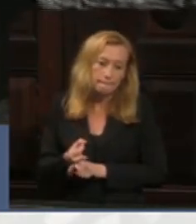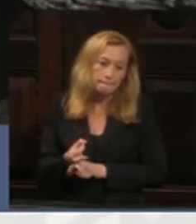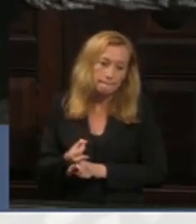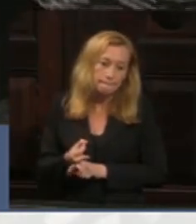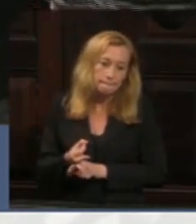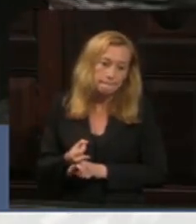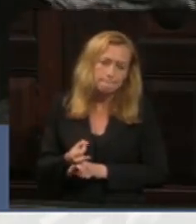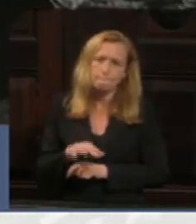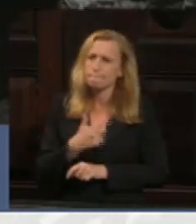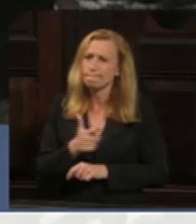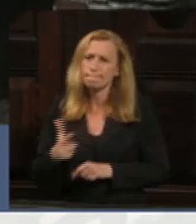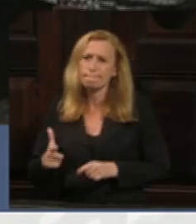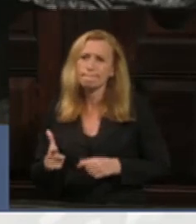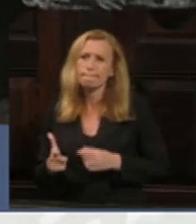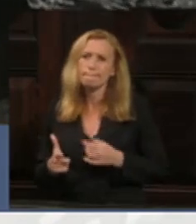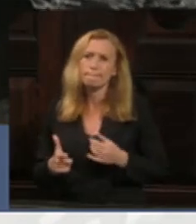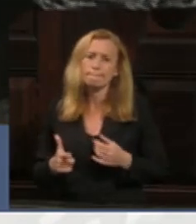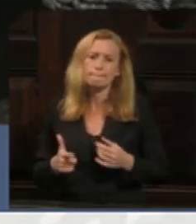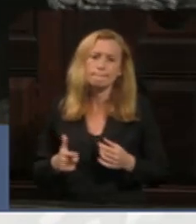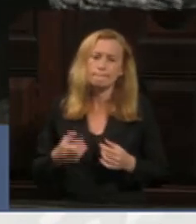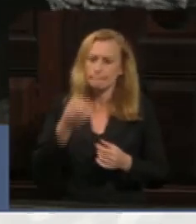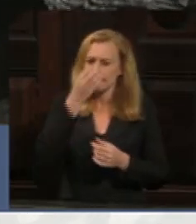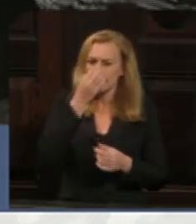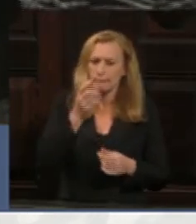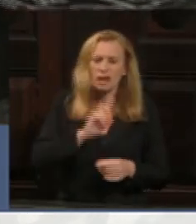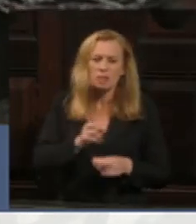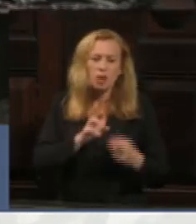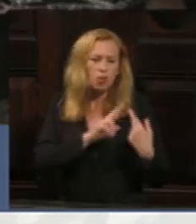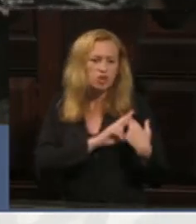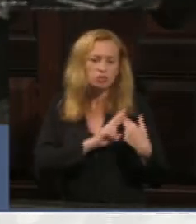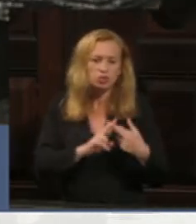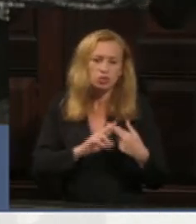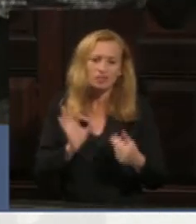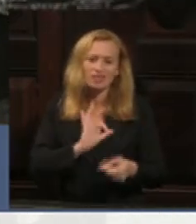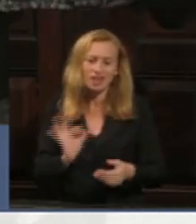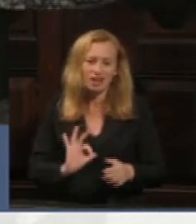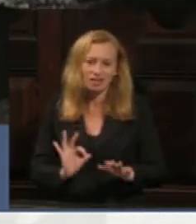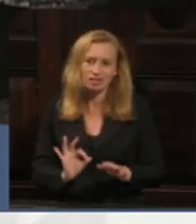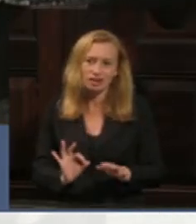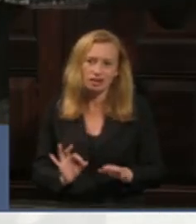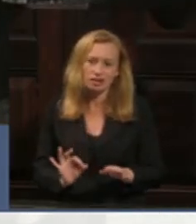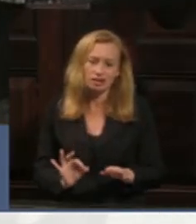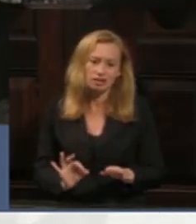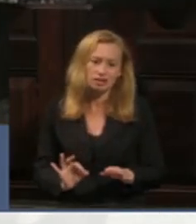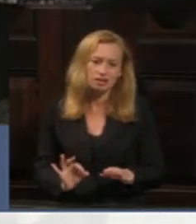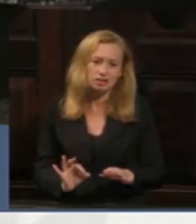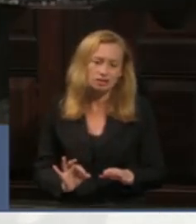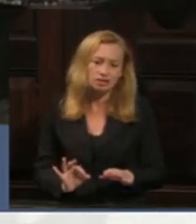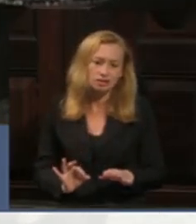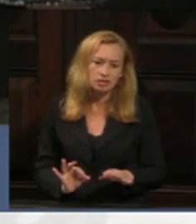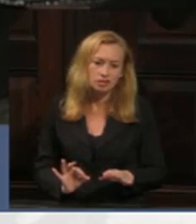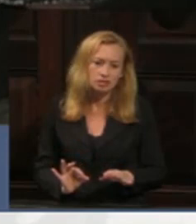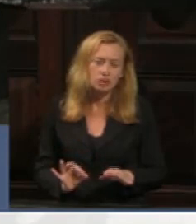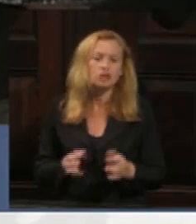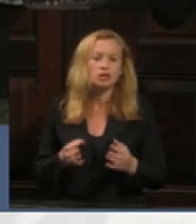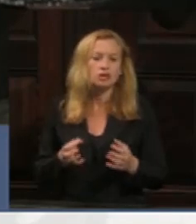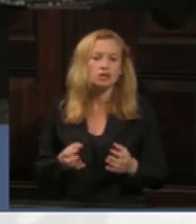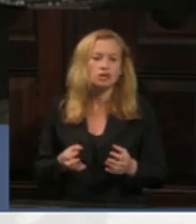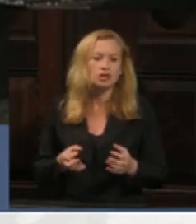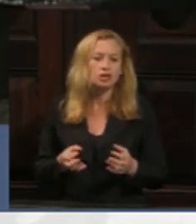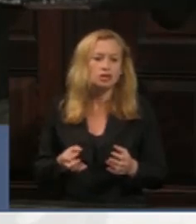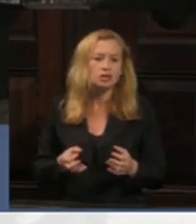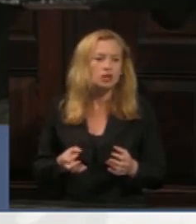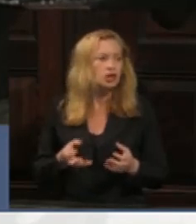houve palhaçada, não se respeitou prazo, não se apressou prisão. A prisão, repito, eu queria que Vossa Excelência ficasse com isso